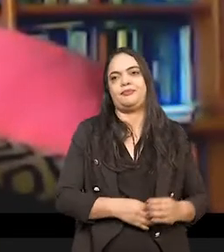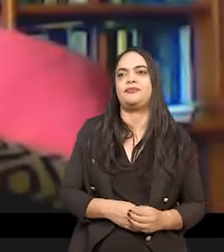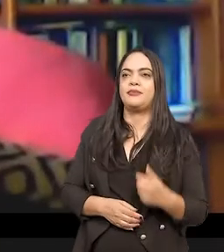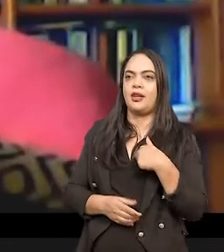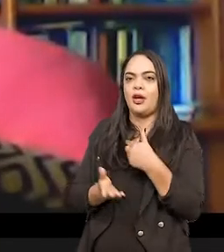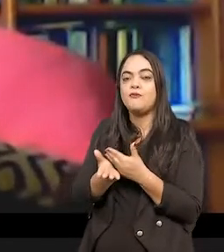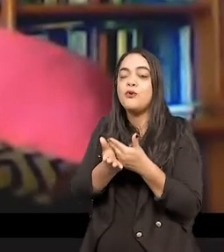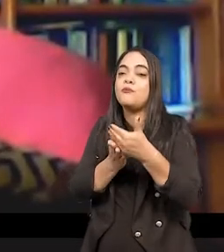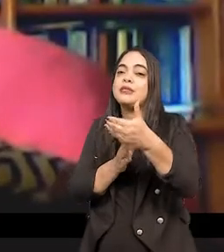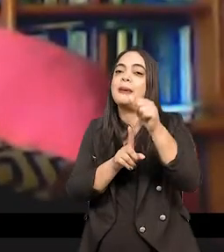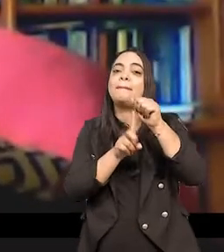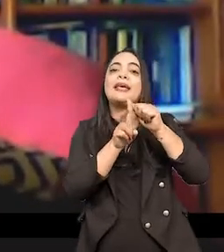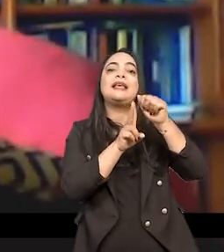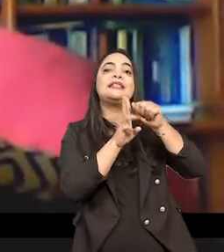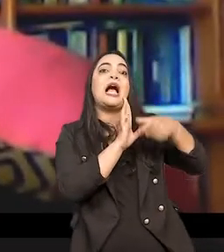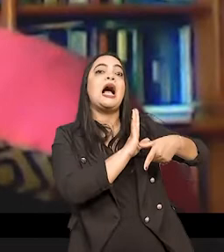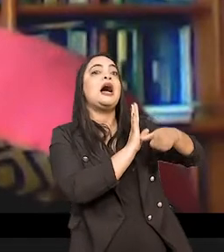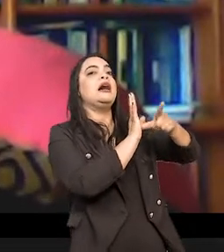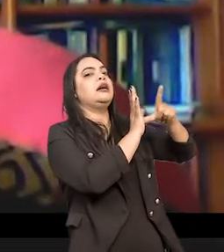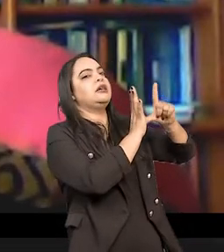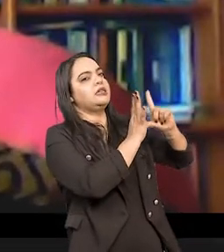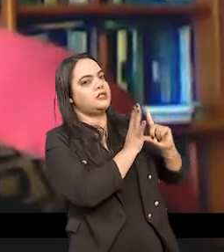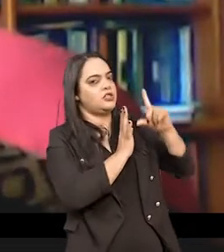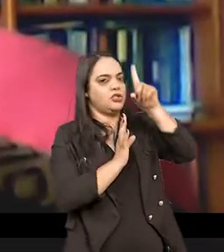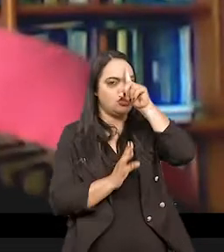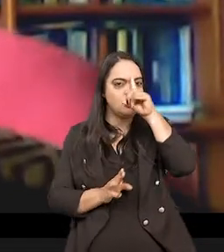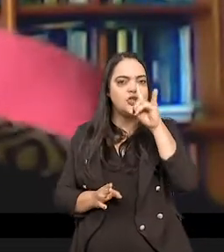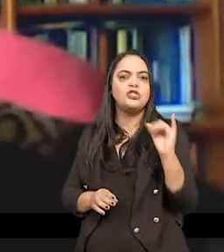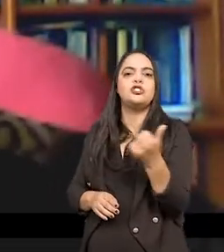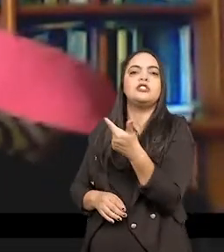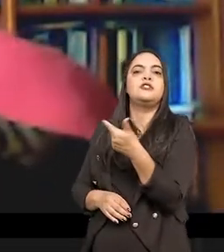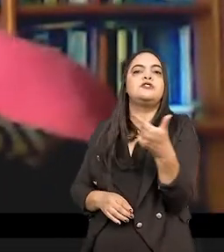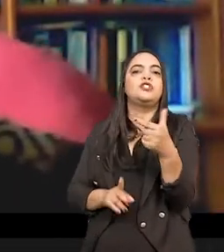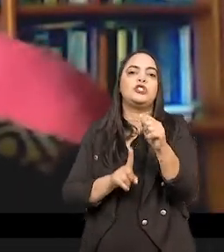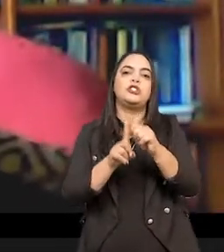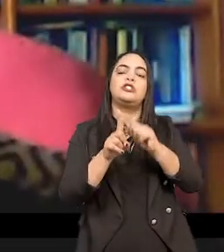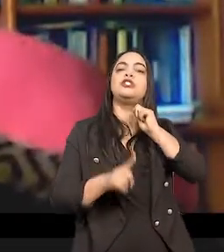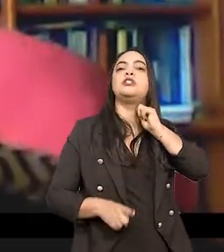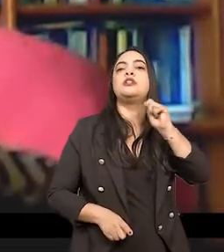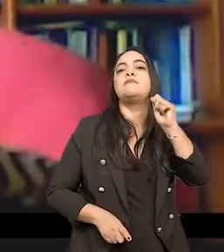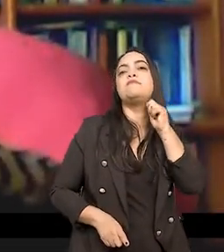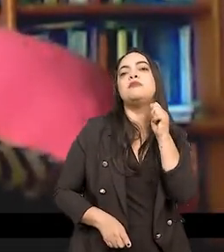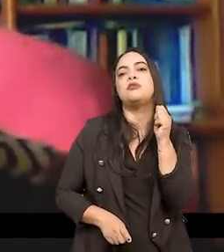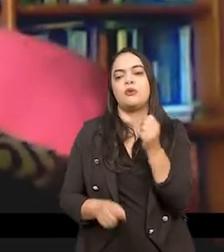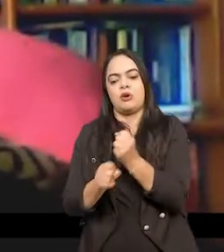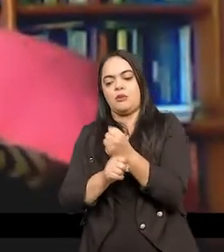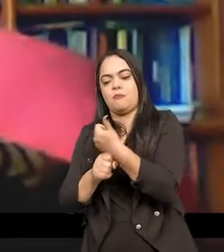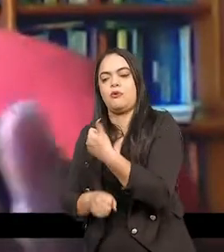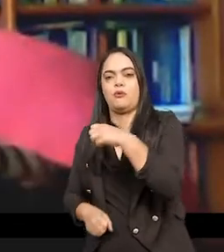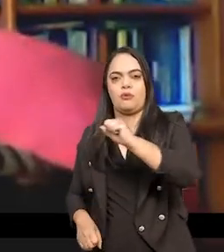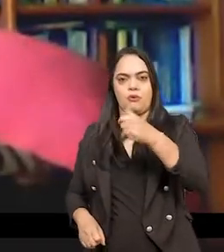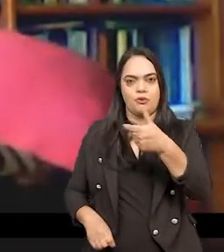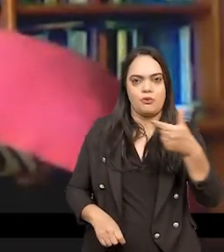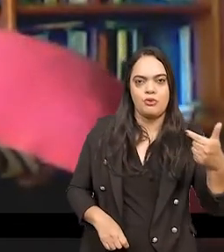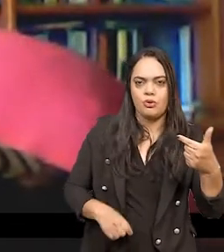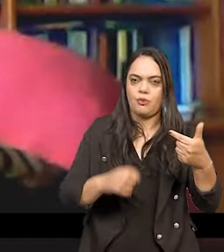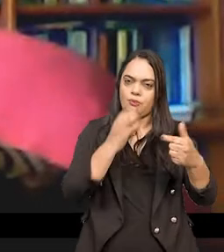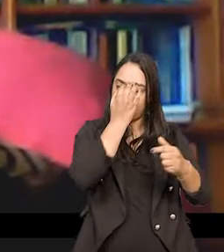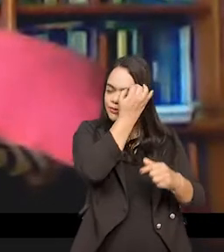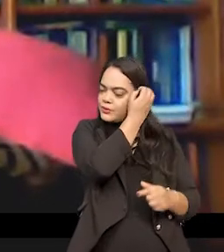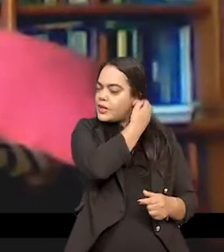meses antes, no dia 22 de abril de 1822, eu descobri isso